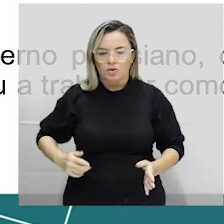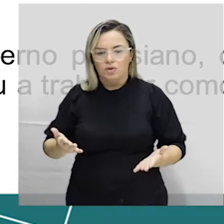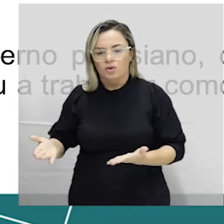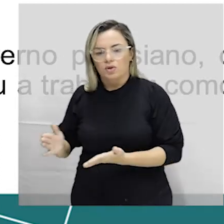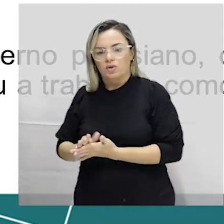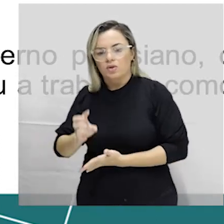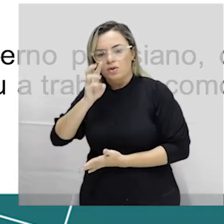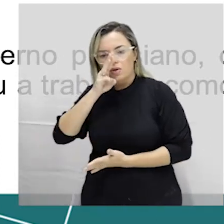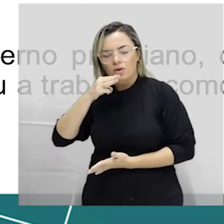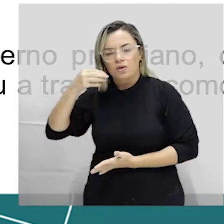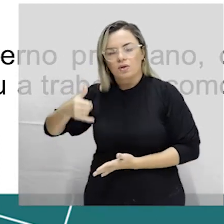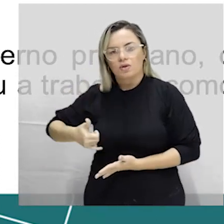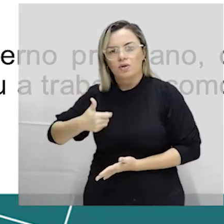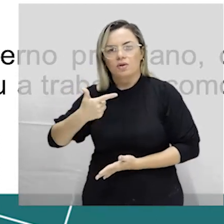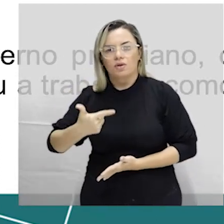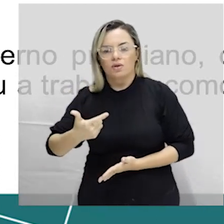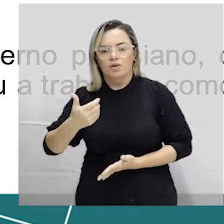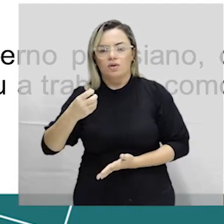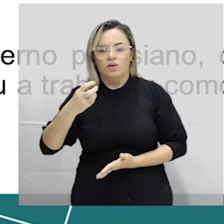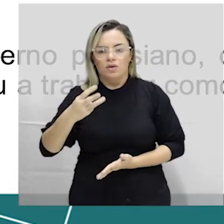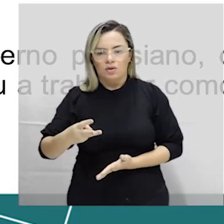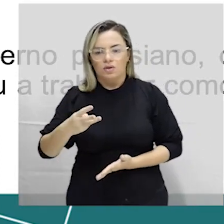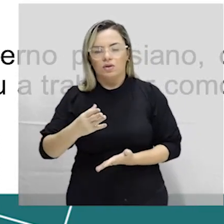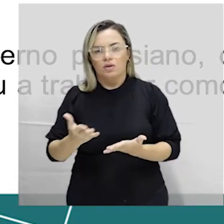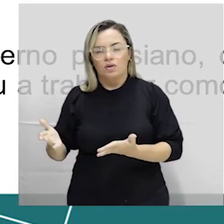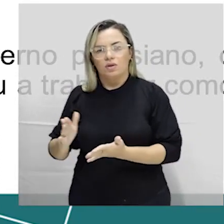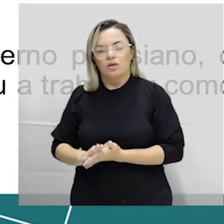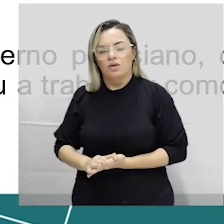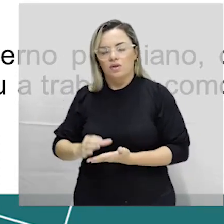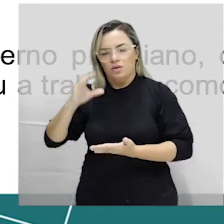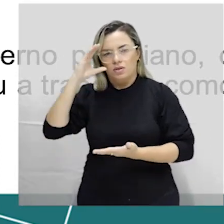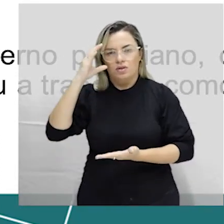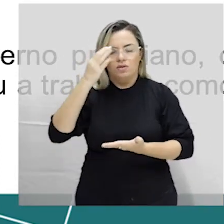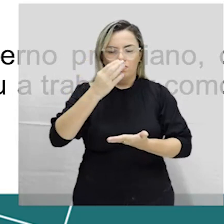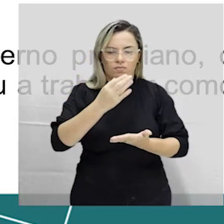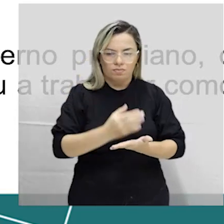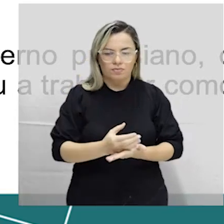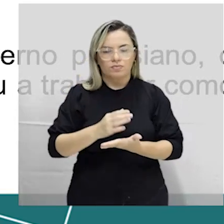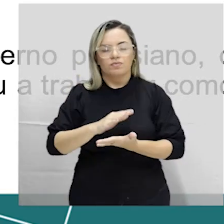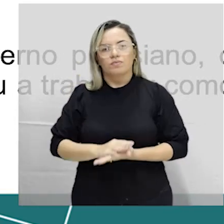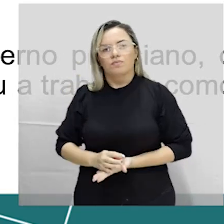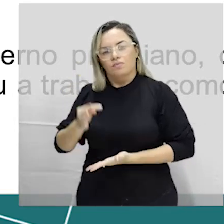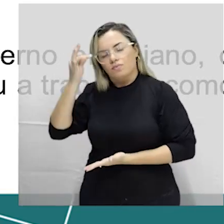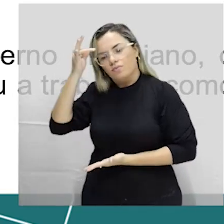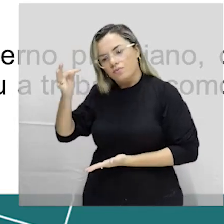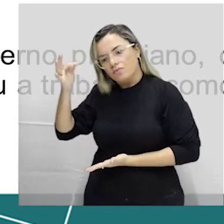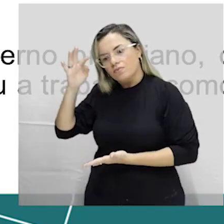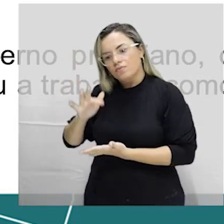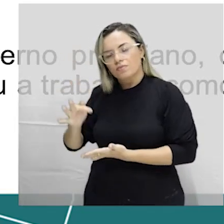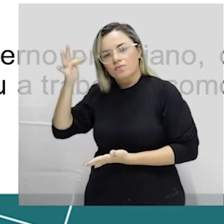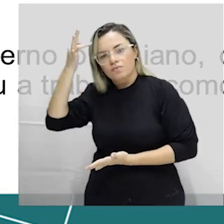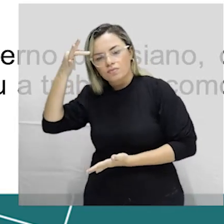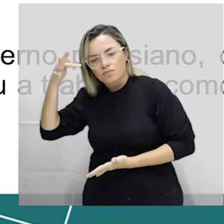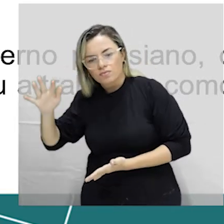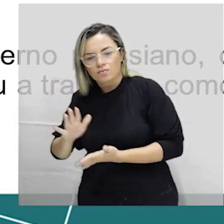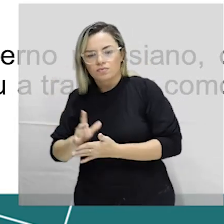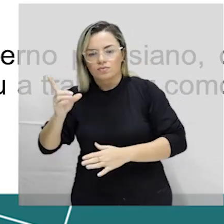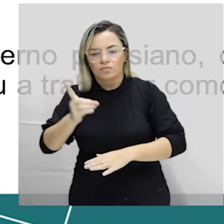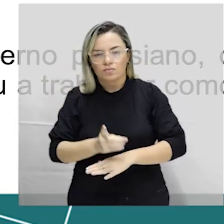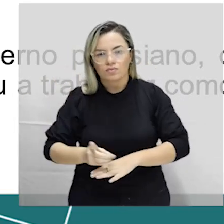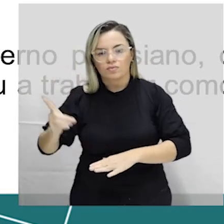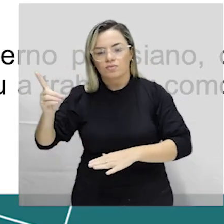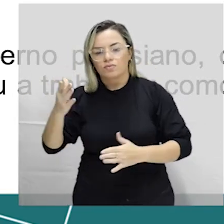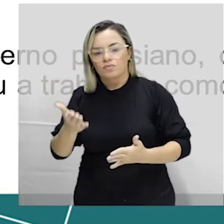sua tese em filosofia. Então, ainda muito cedo, aos 23 anos, Marx se tornou doutor. E o